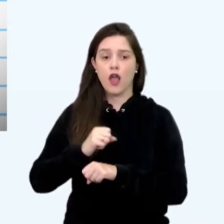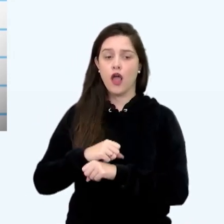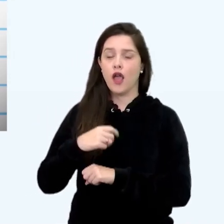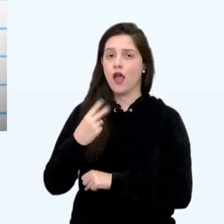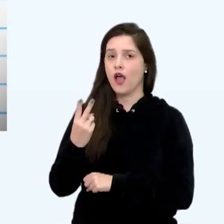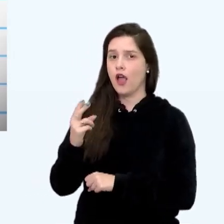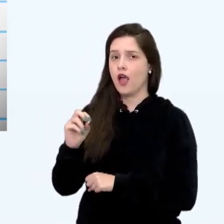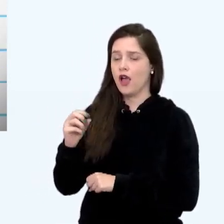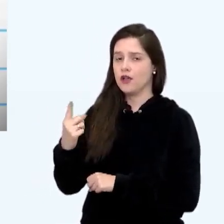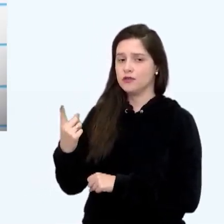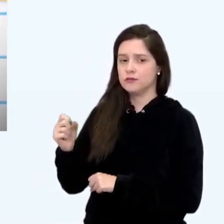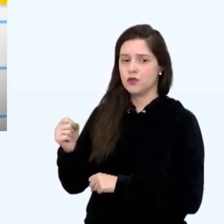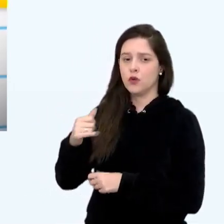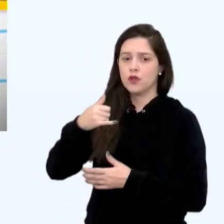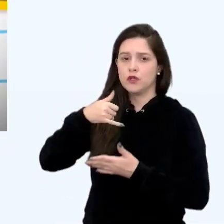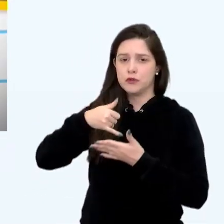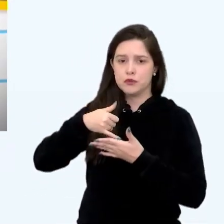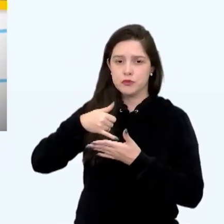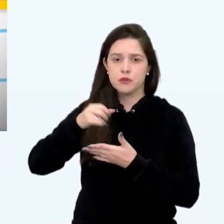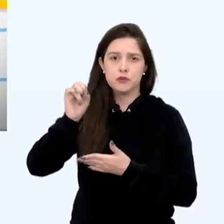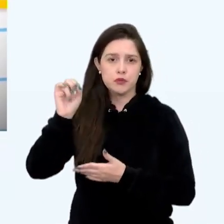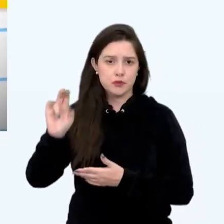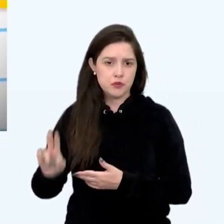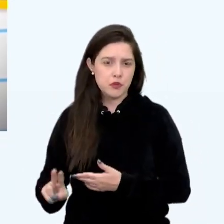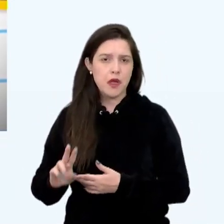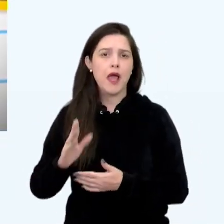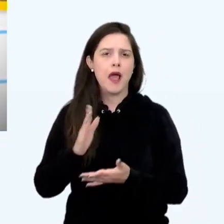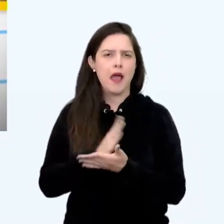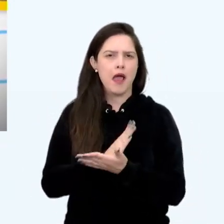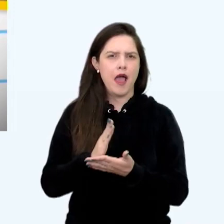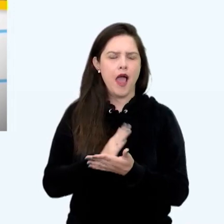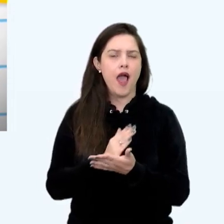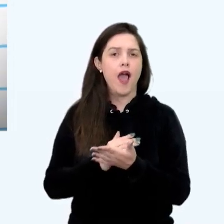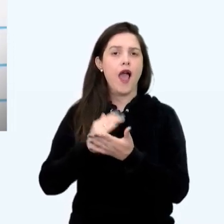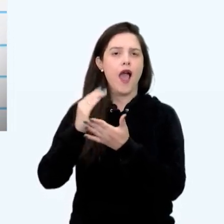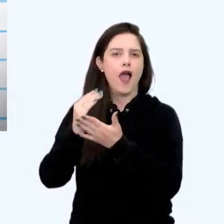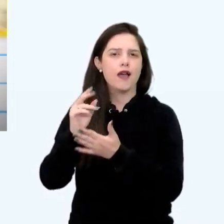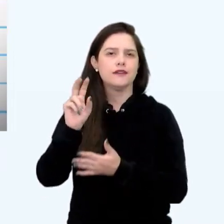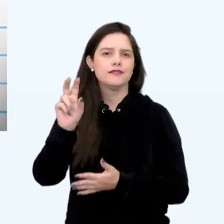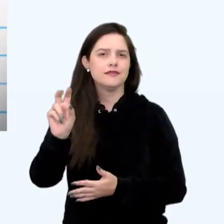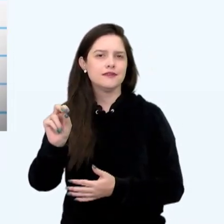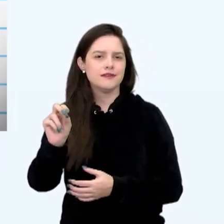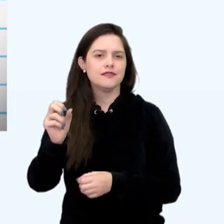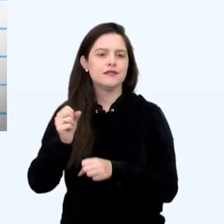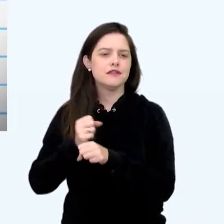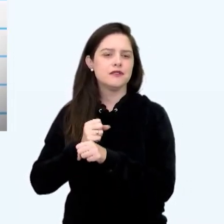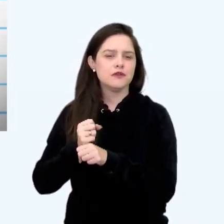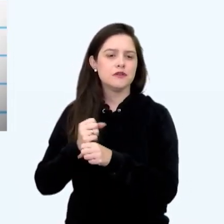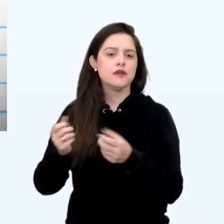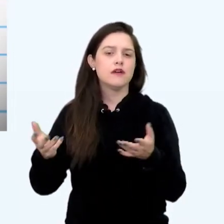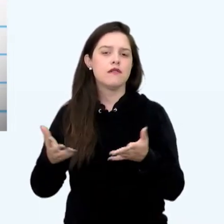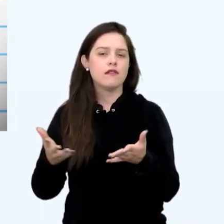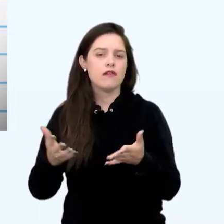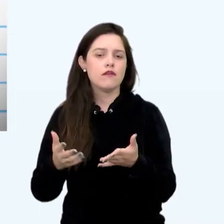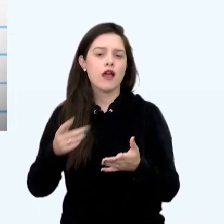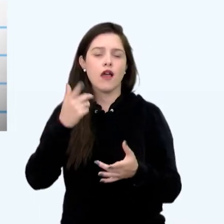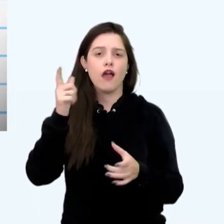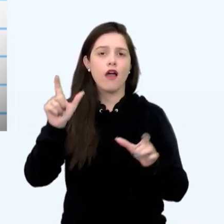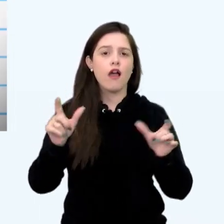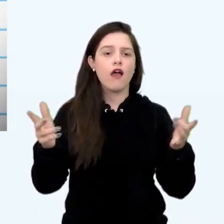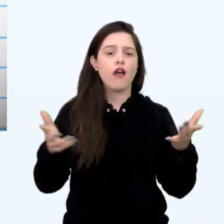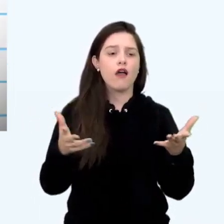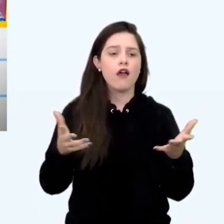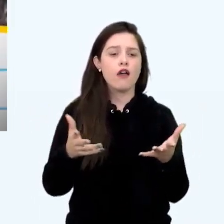era o estado brasileiro com a maior proporção de pessoas acima de 50 anos. Já o estado de Alagoas possui uma população com